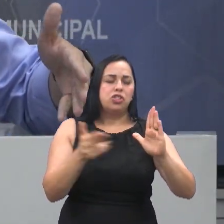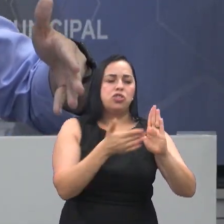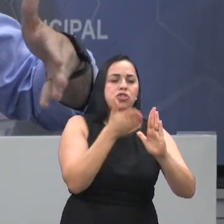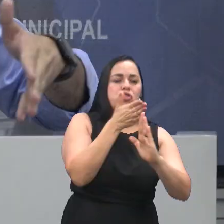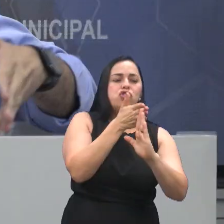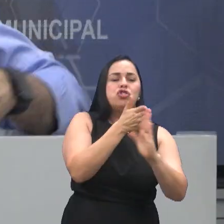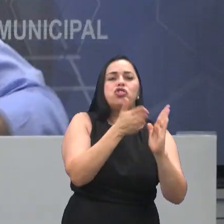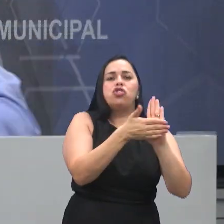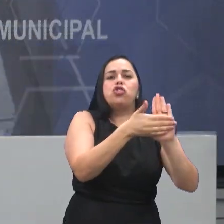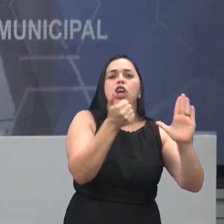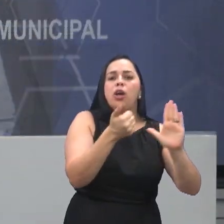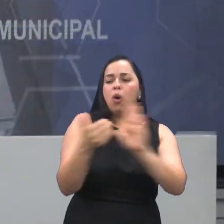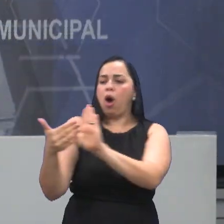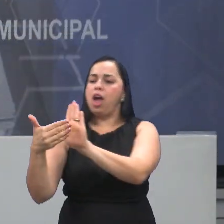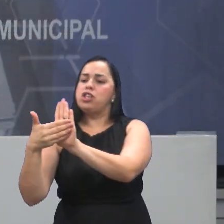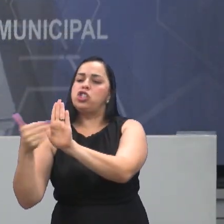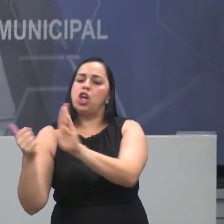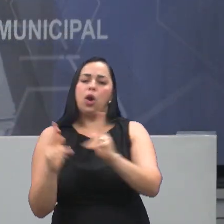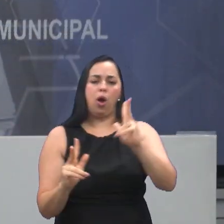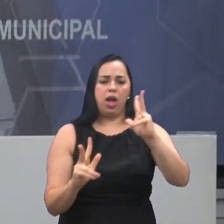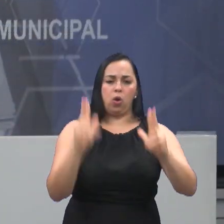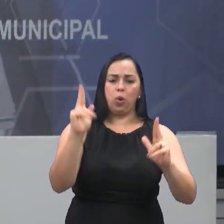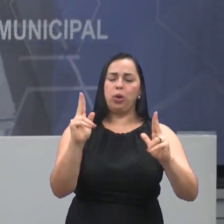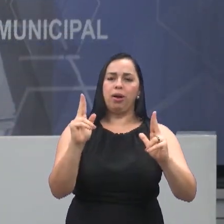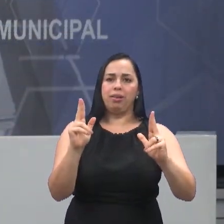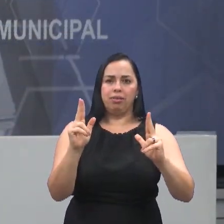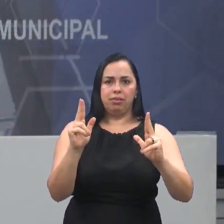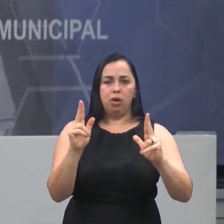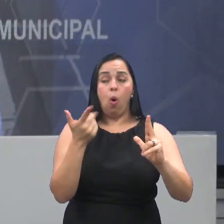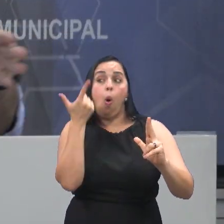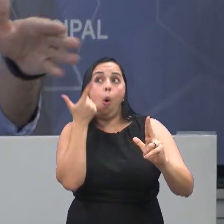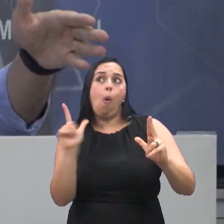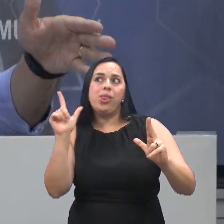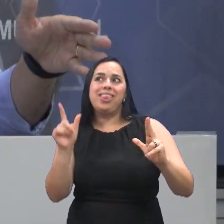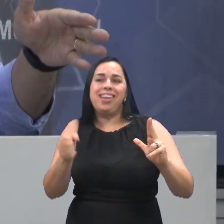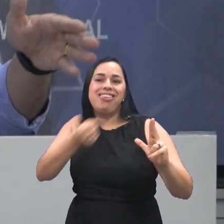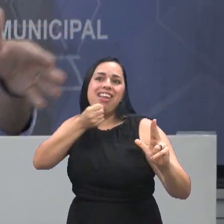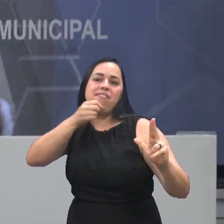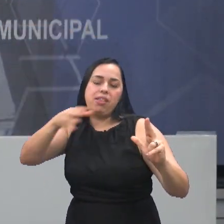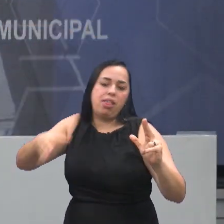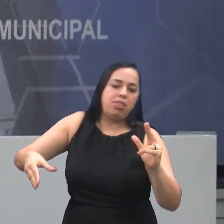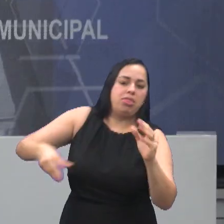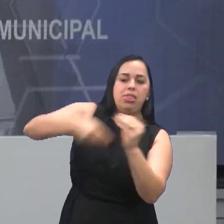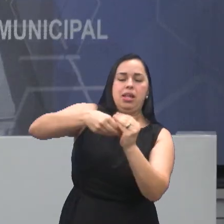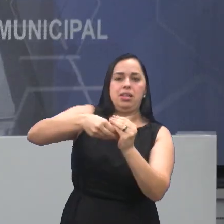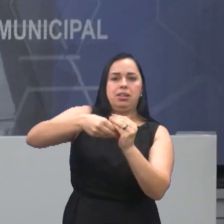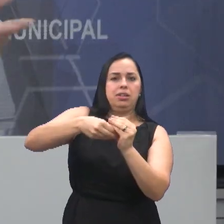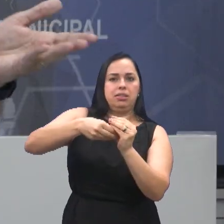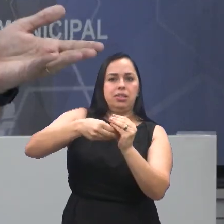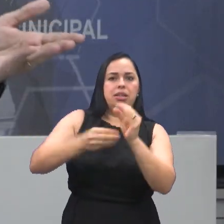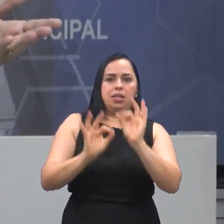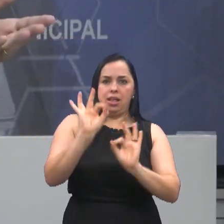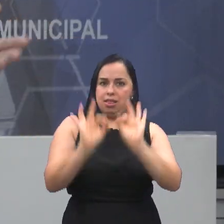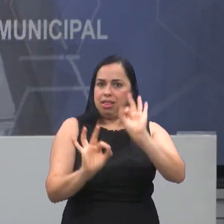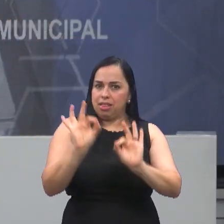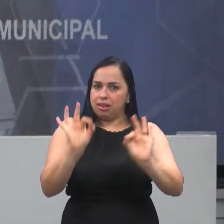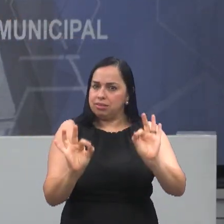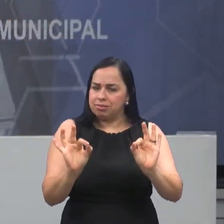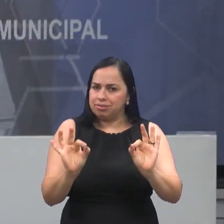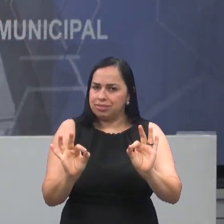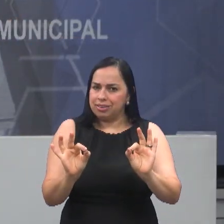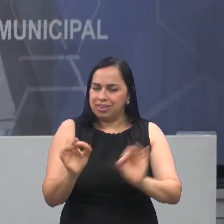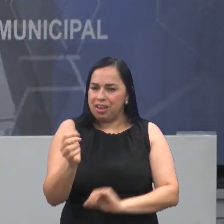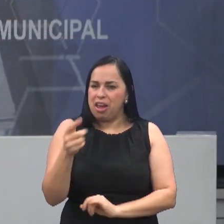arrependi. Pegou um outro trecho da entrevista e colocou como se fosse eu dizendo que eu não me arrependia de votar no Ivan Valente. Né?